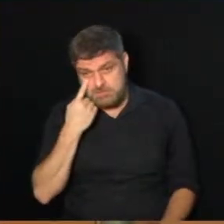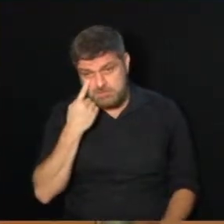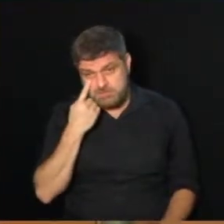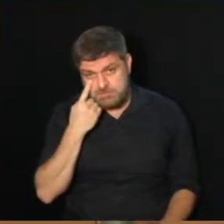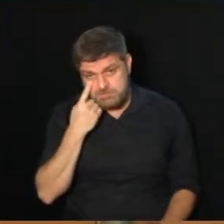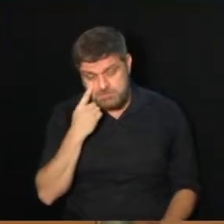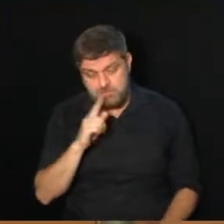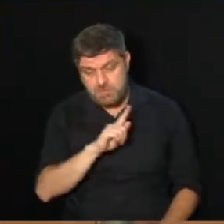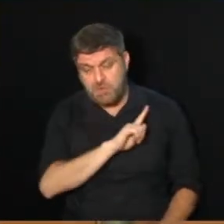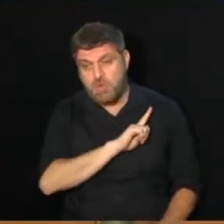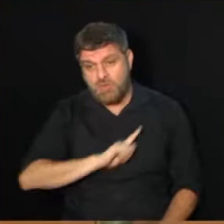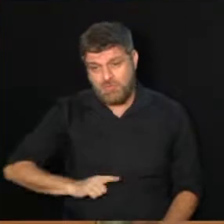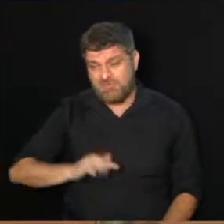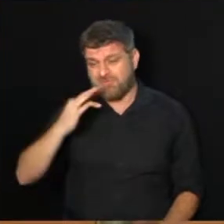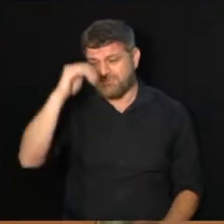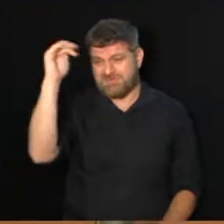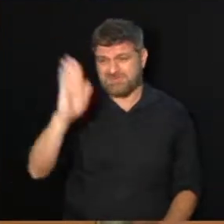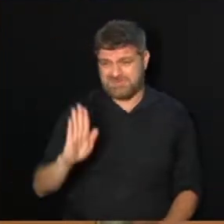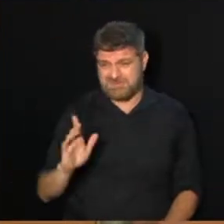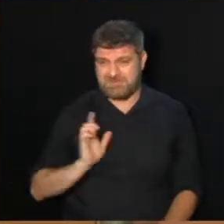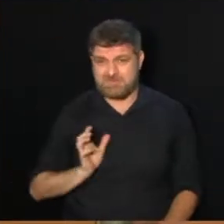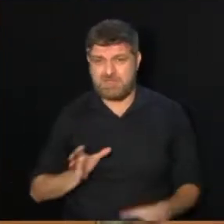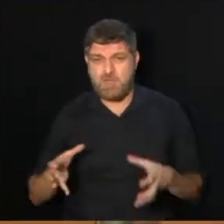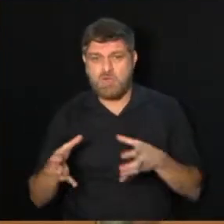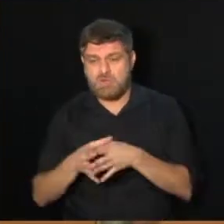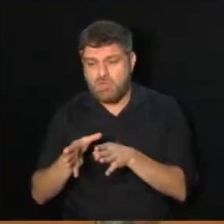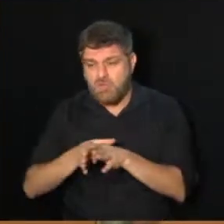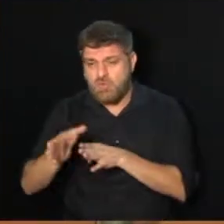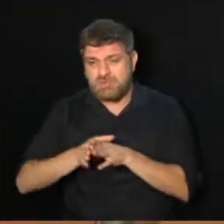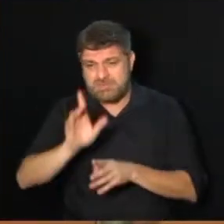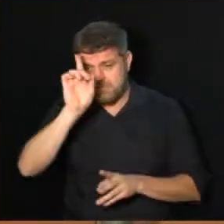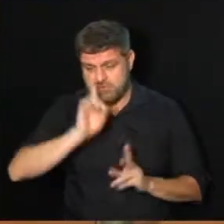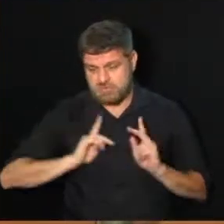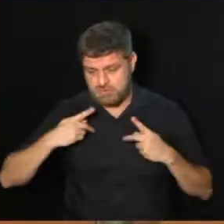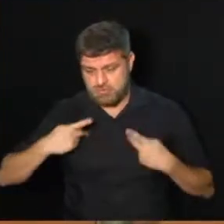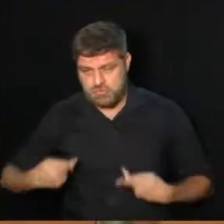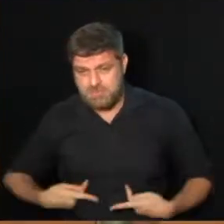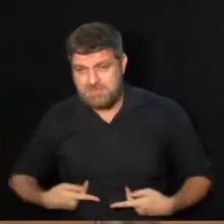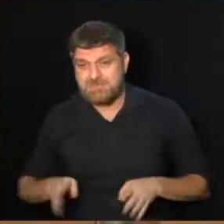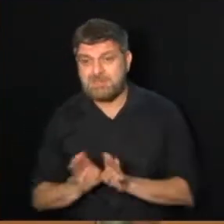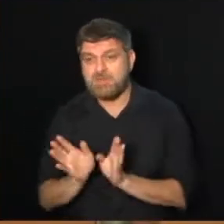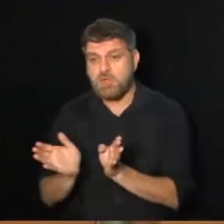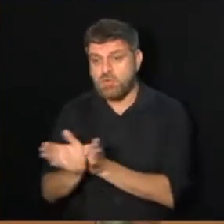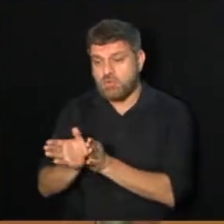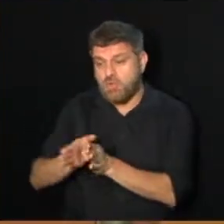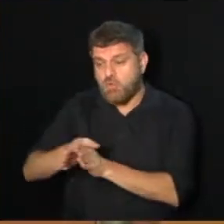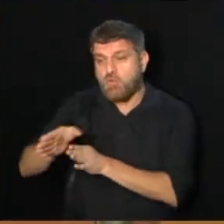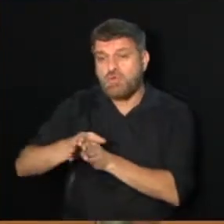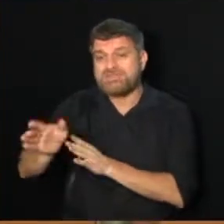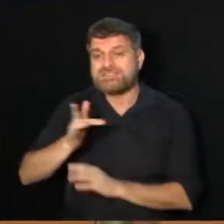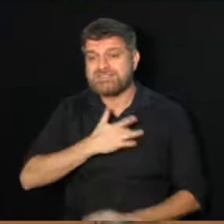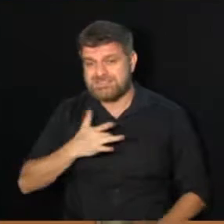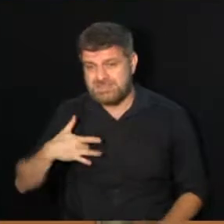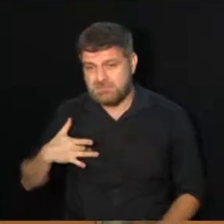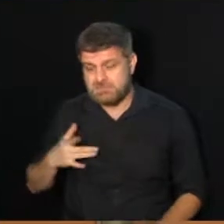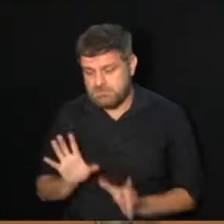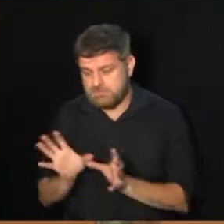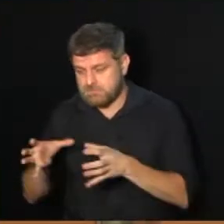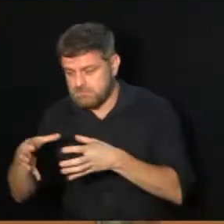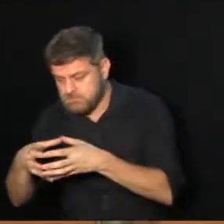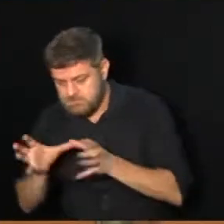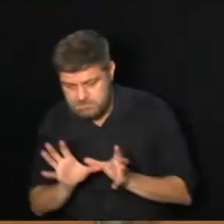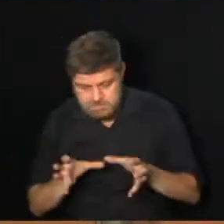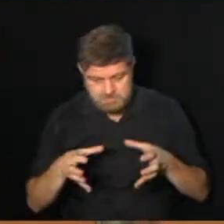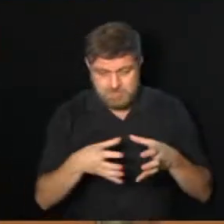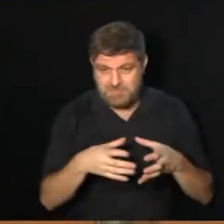federal, tirando o Conselho Nacional de Direitos Humanos e o Conselho Nacional de Saúde, que tem a sua organização definida